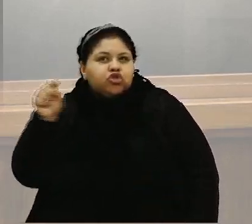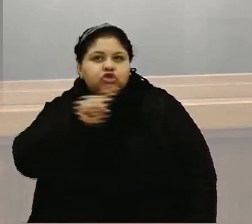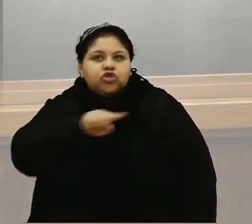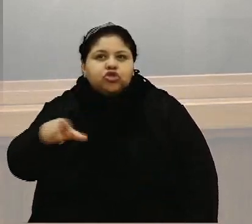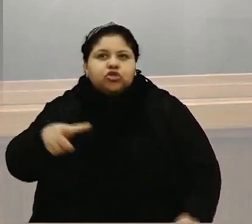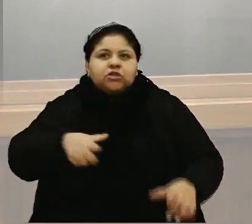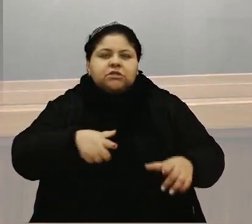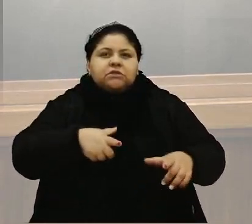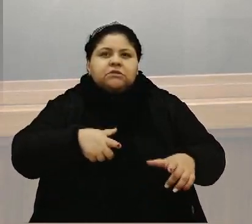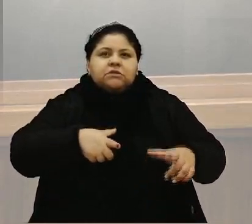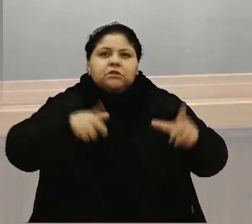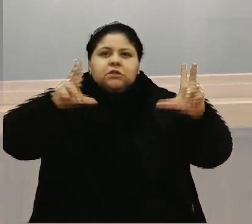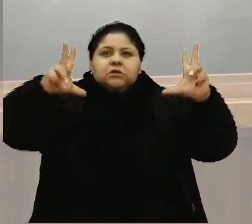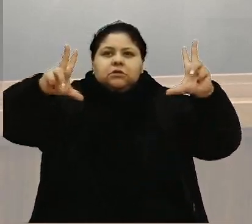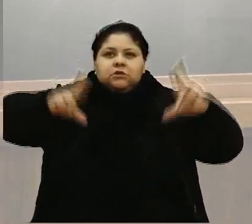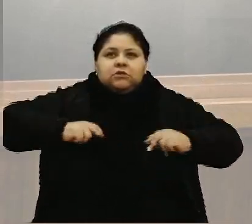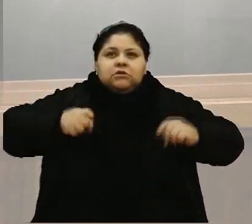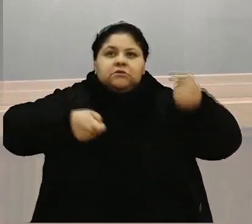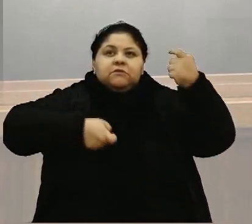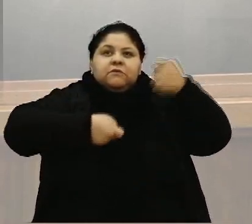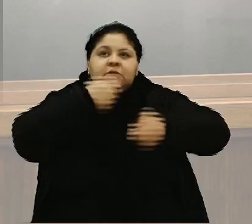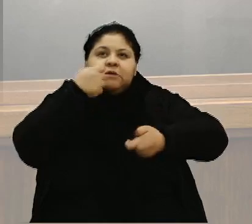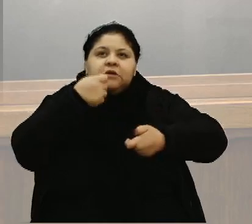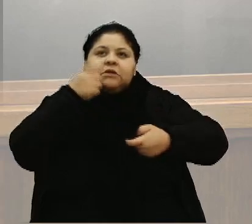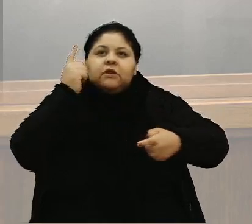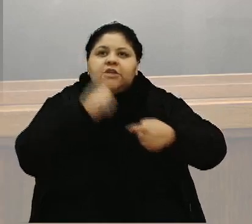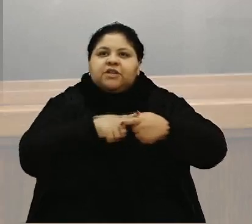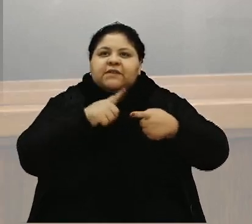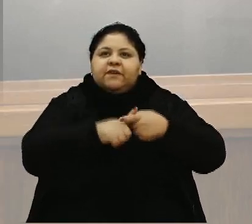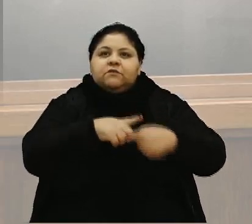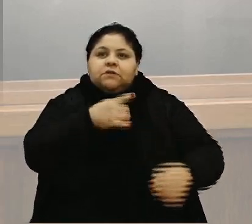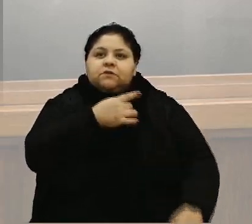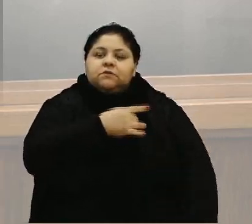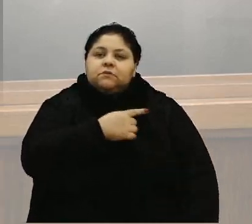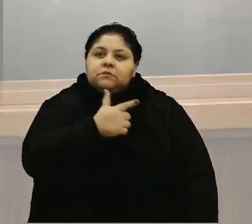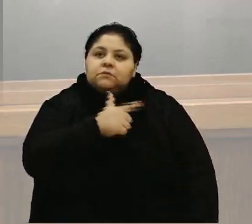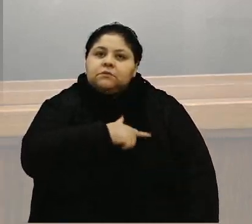ser estupradas, pois somos feias.